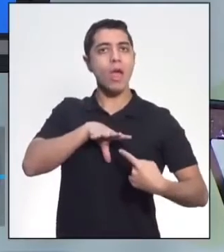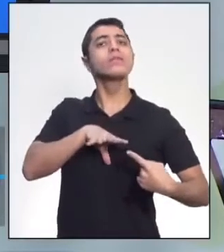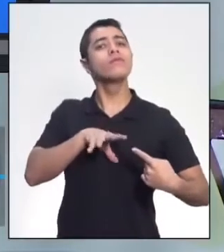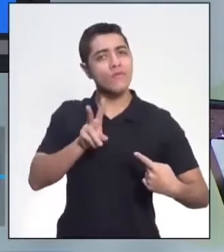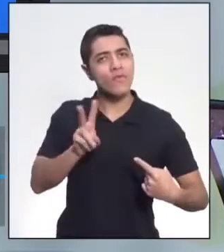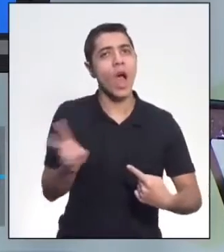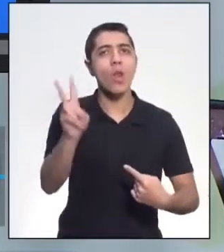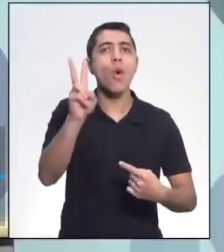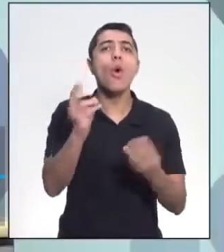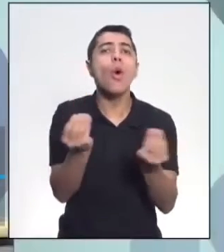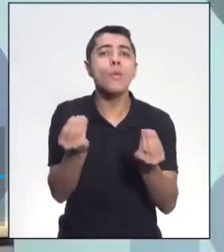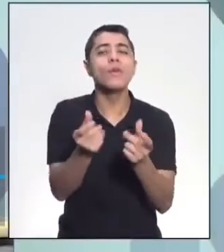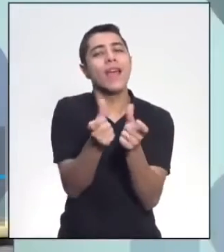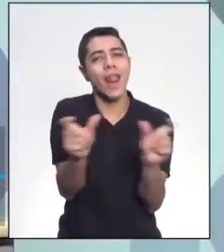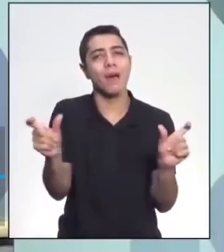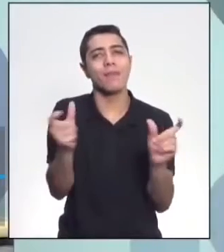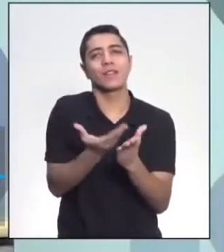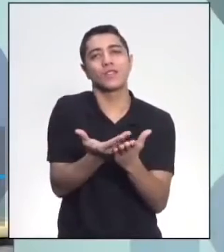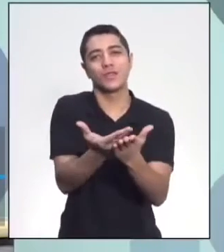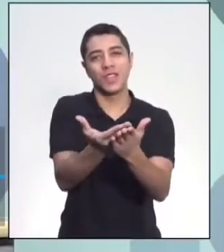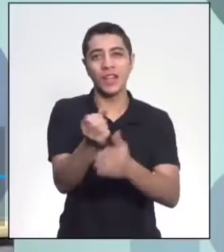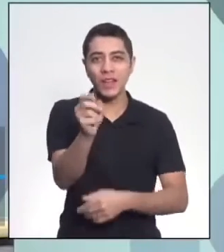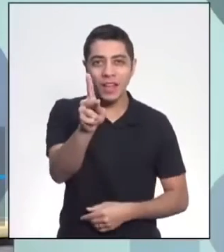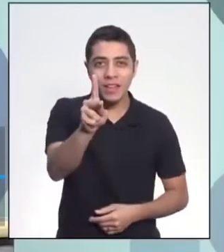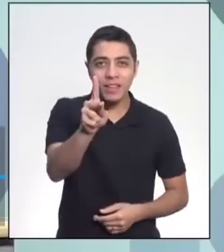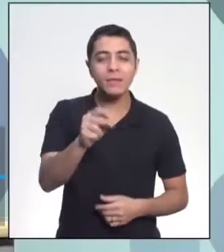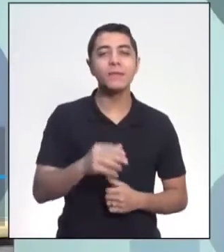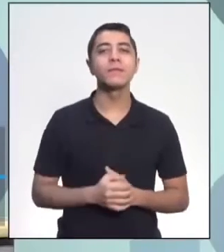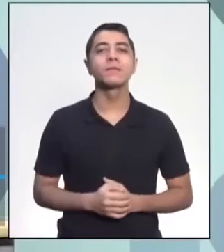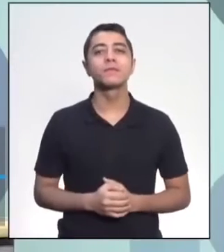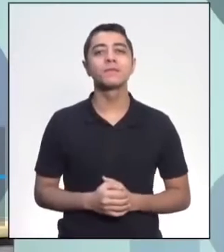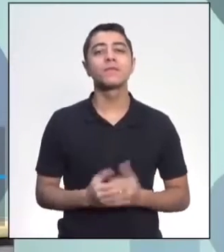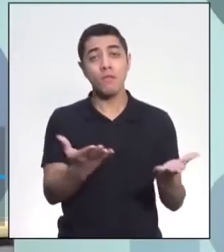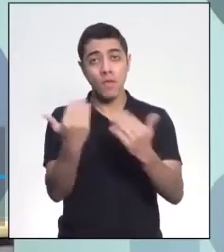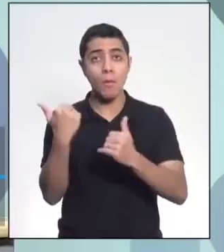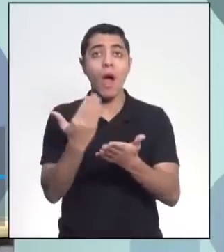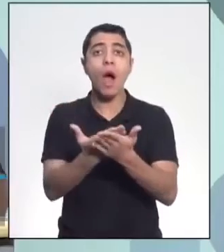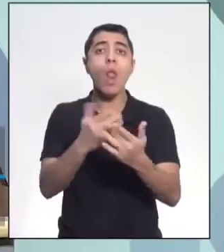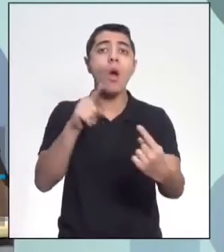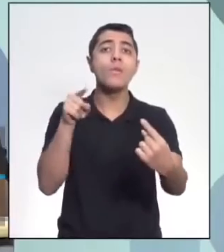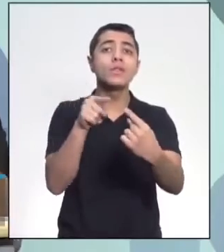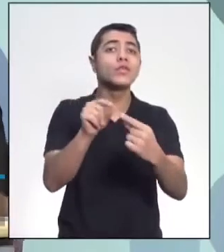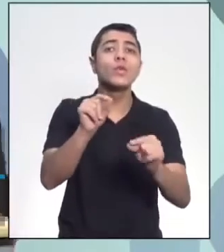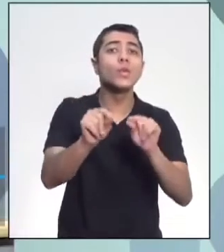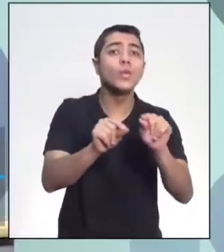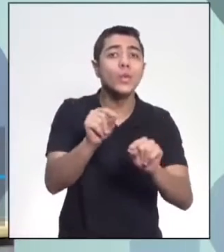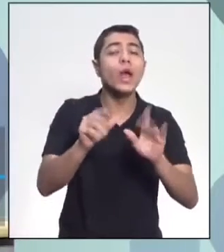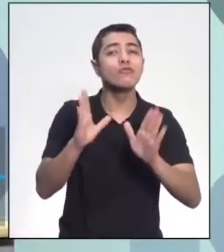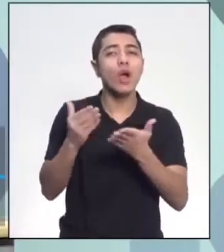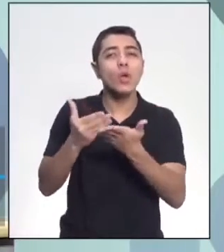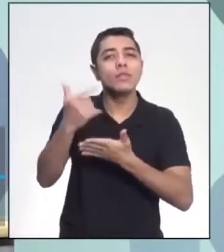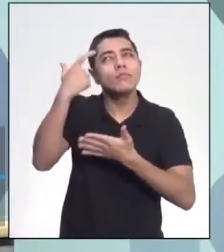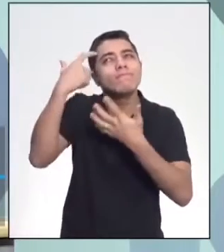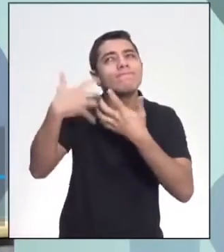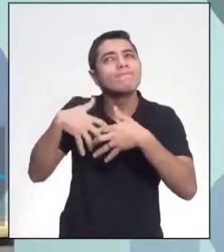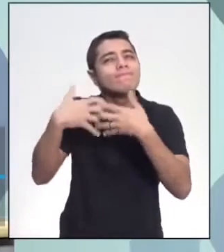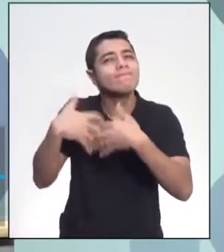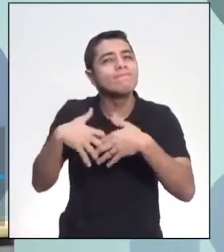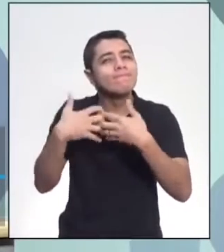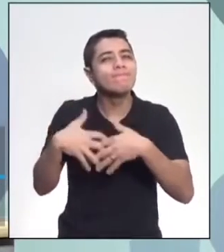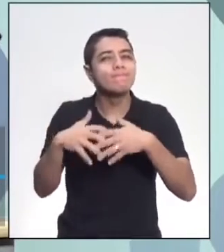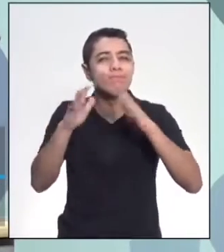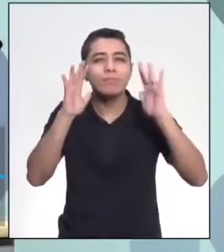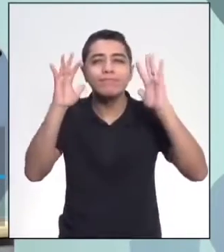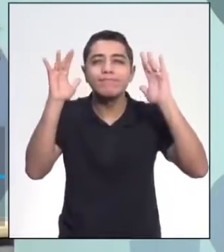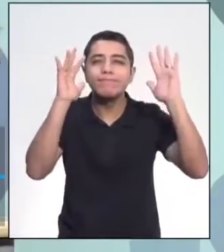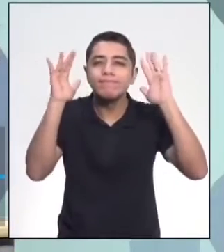validá-la. Muito bem, olha, vamos aos objetivos da aula, que a gente começou a aula aqui já fazendo a reflexão e eu vou dar encaminhamento. Espero que a gente